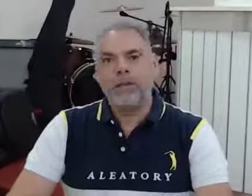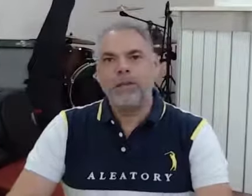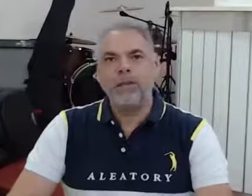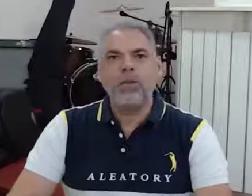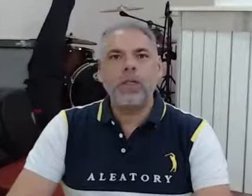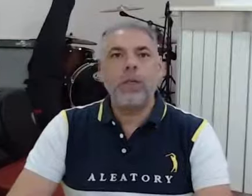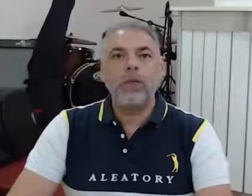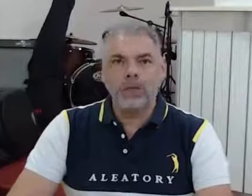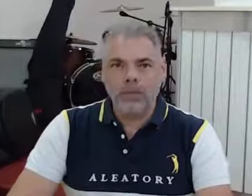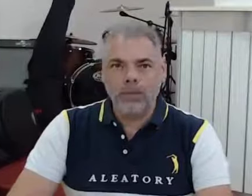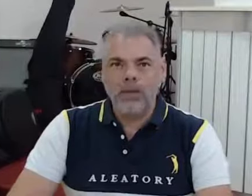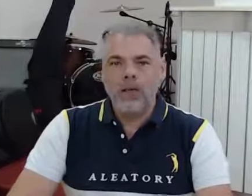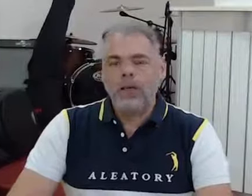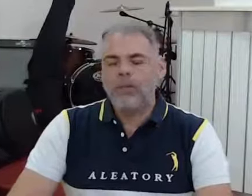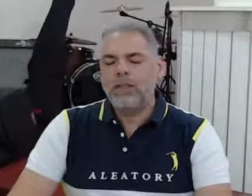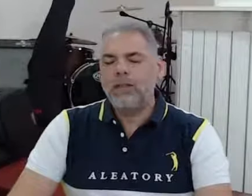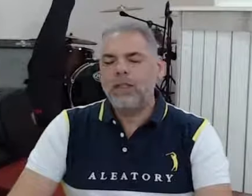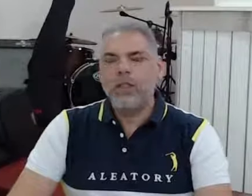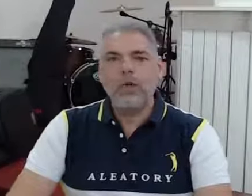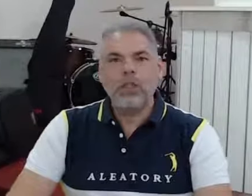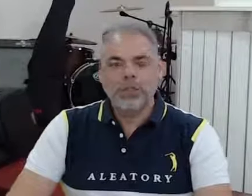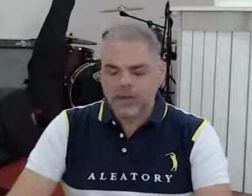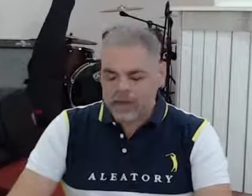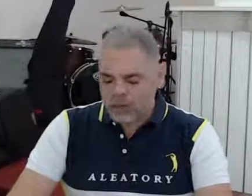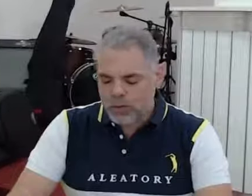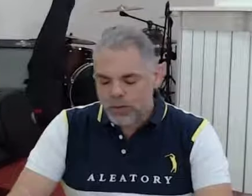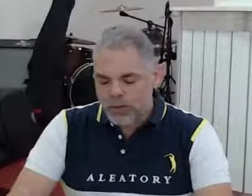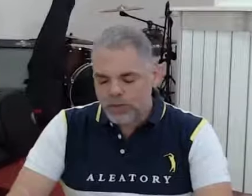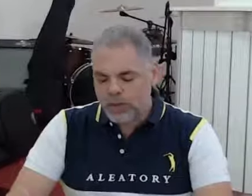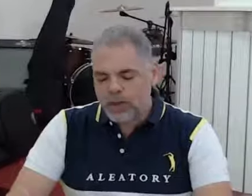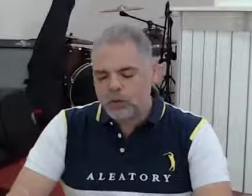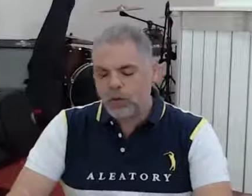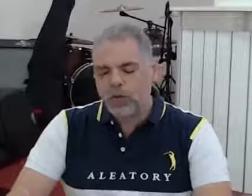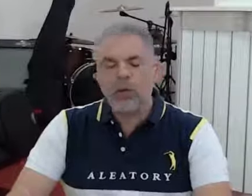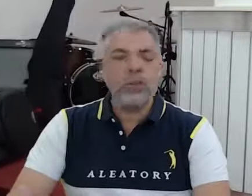o